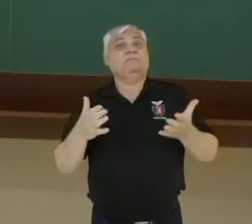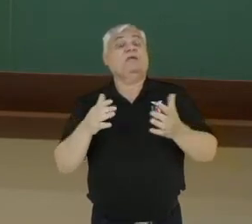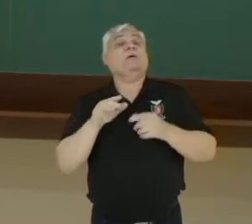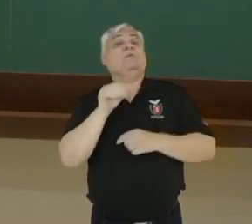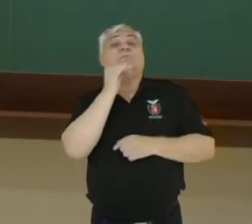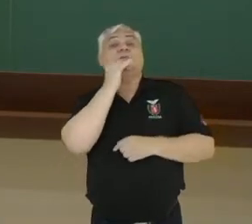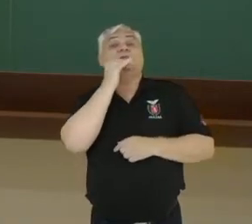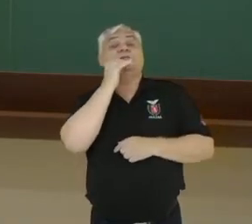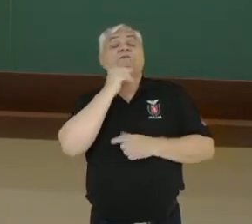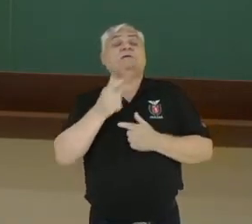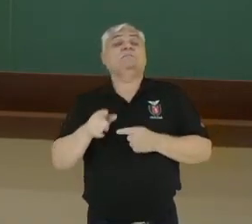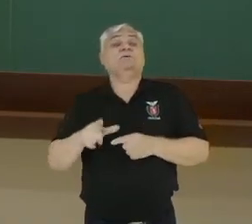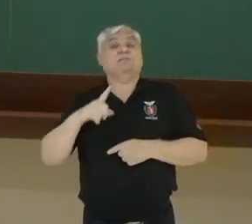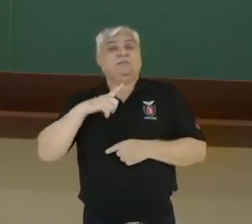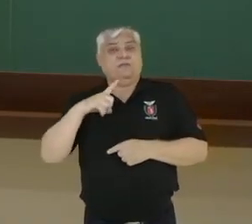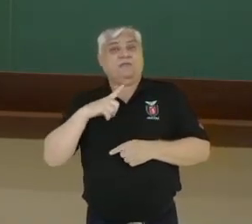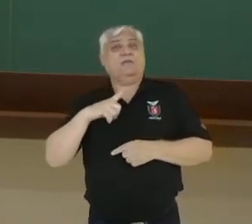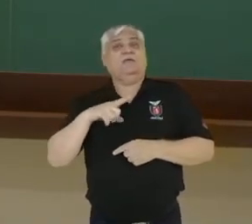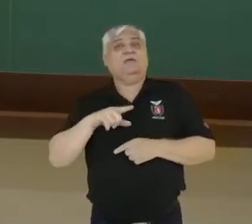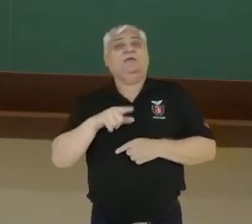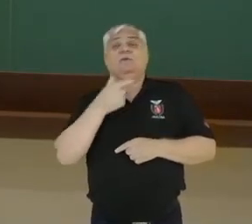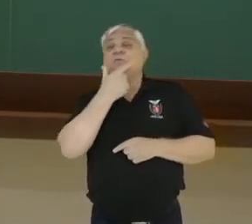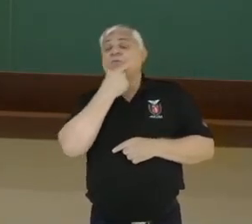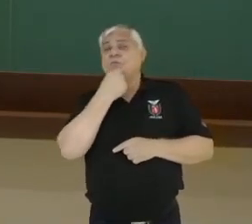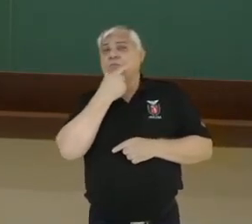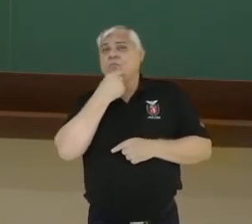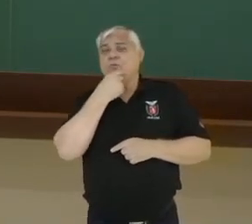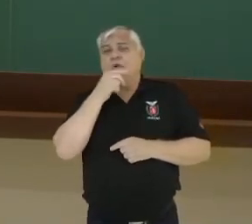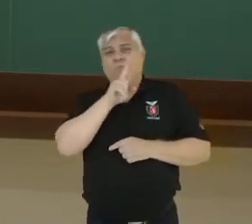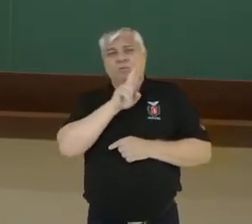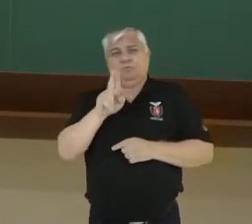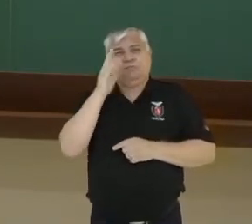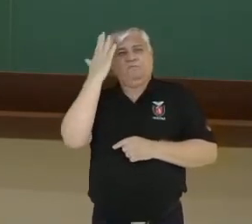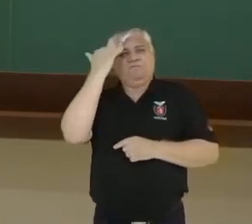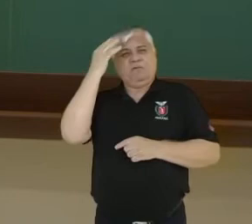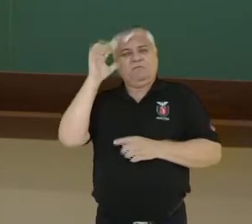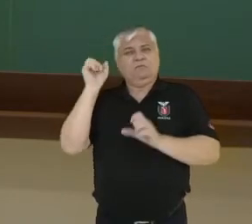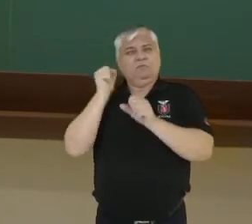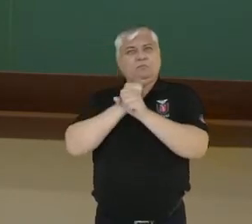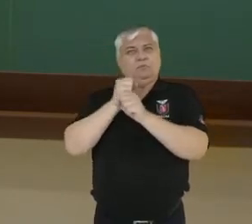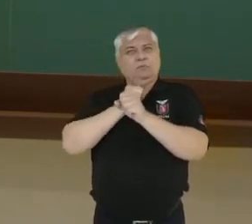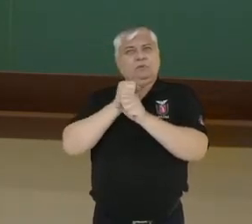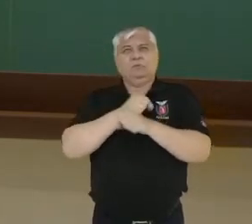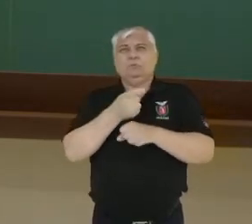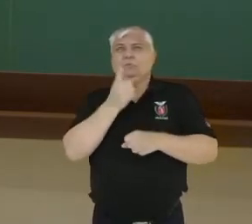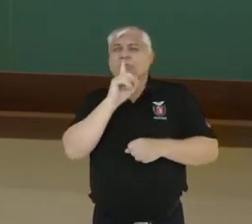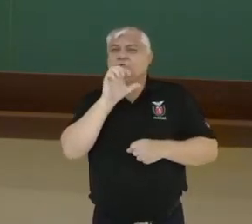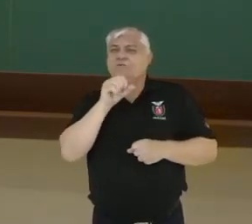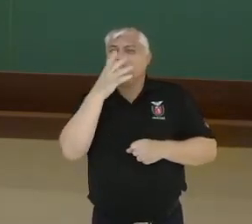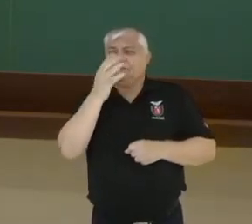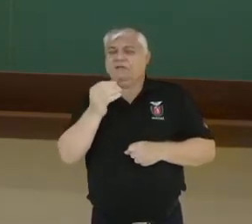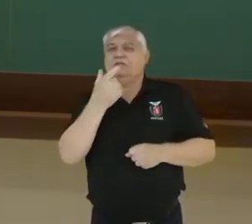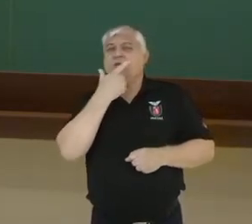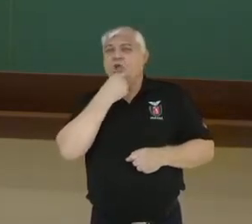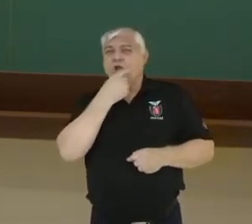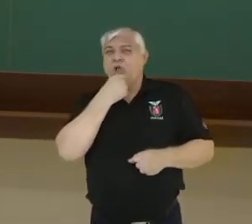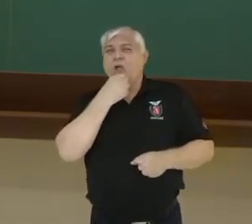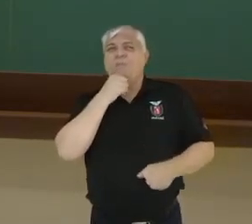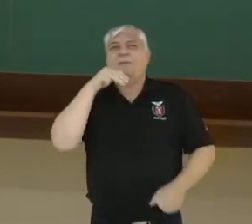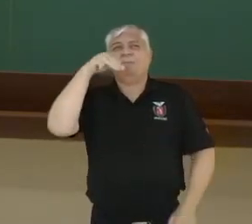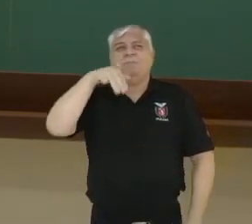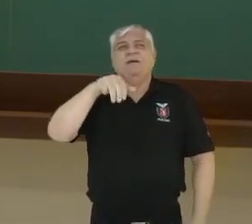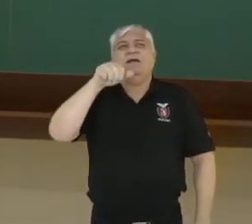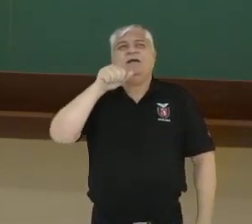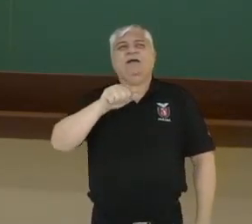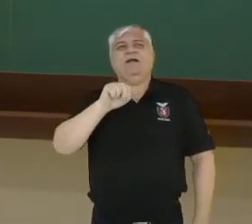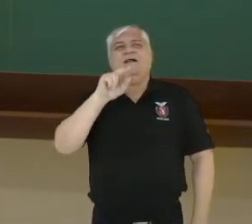para o militar, também temos um lado oposto. Durante a década principalmente de 40, Mahatma Gandhi influencia de